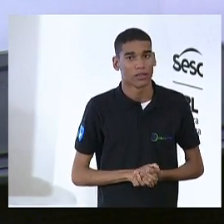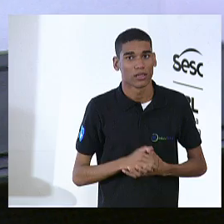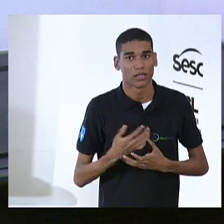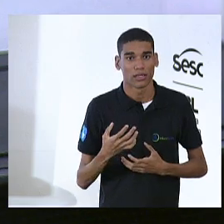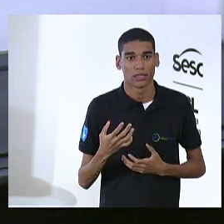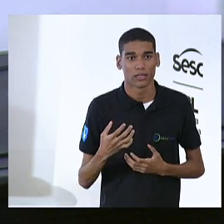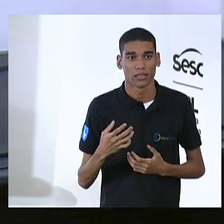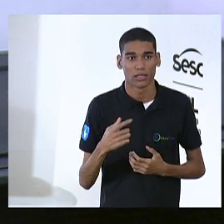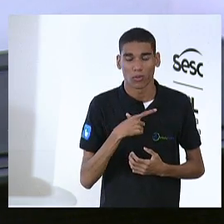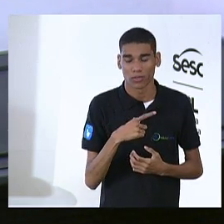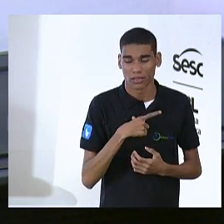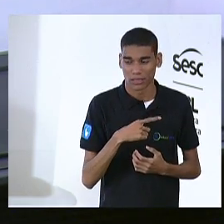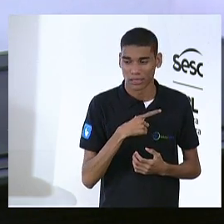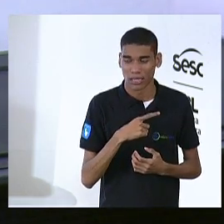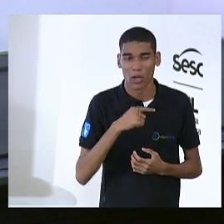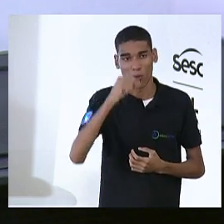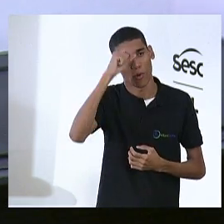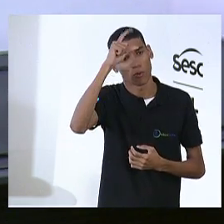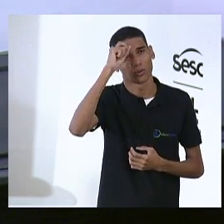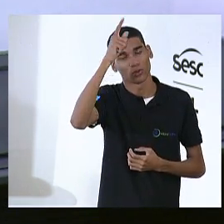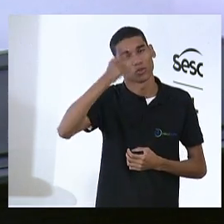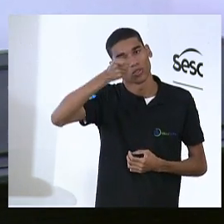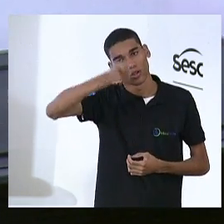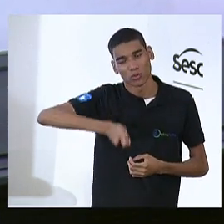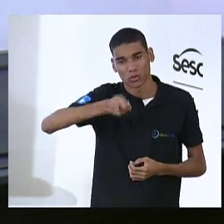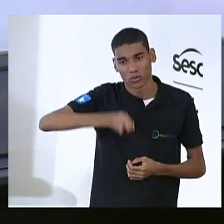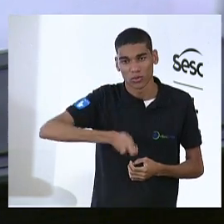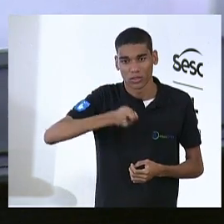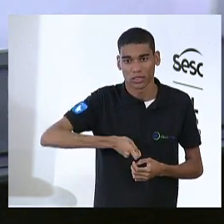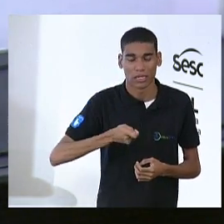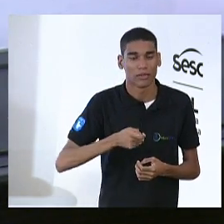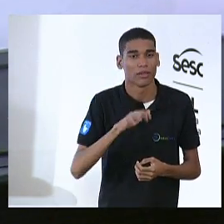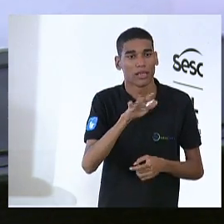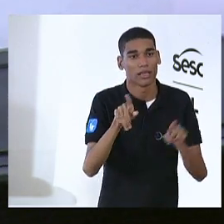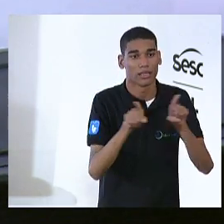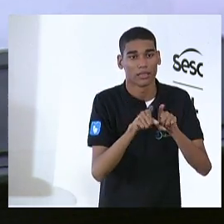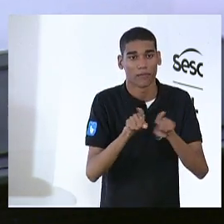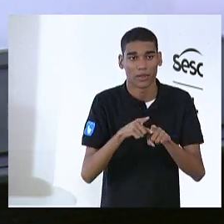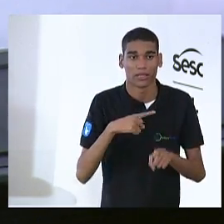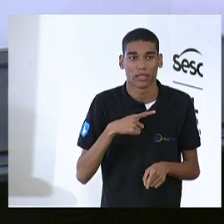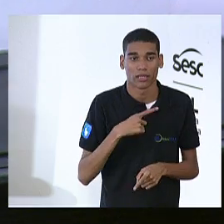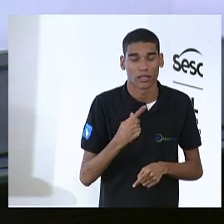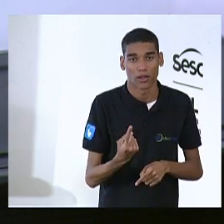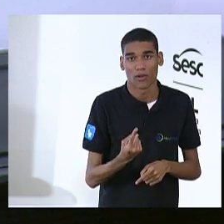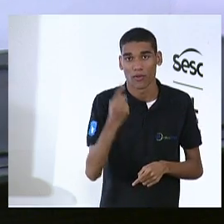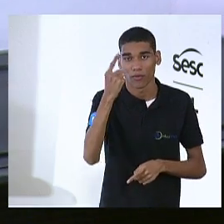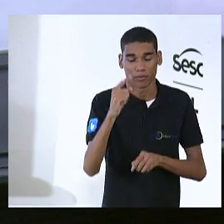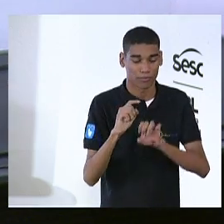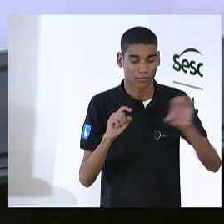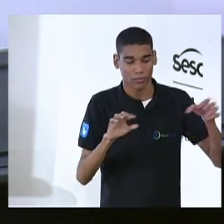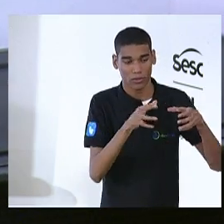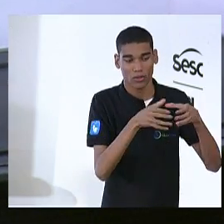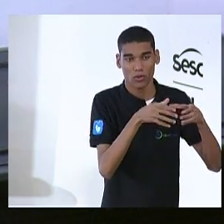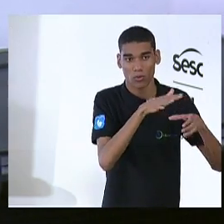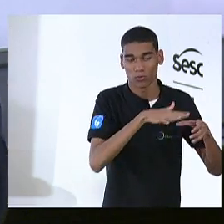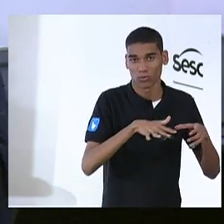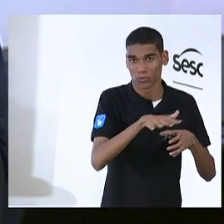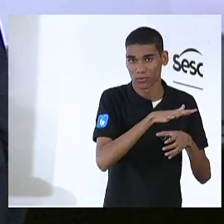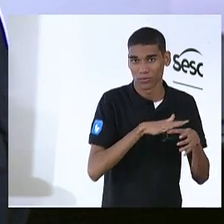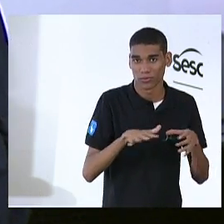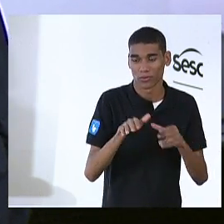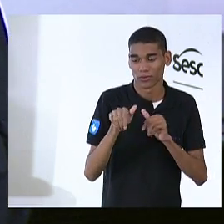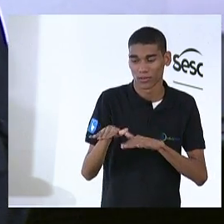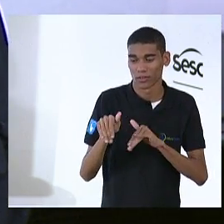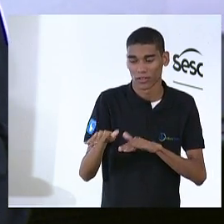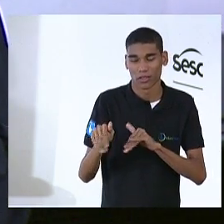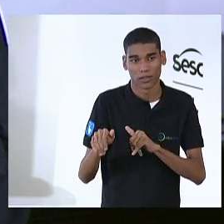Tem um magma, né, de cultura autoritária que também... E até, inclusive, teve uma extrema-direita que tentou pegar carona, reeditar a marcha, né, com